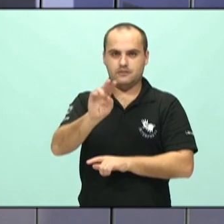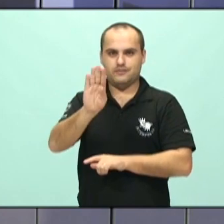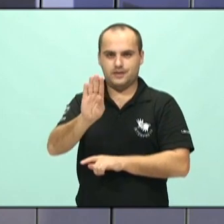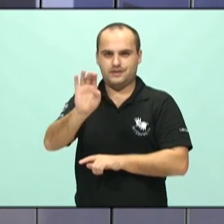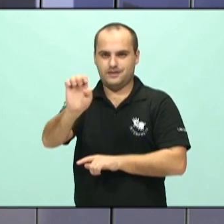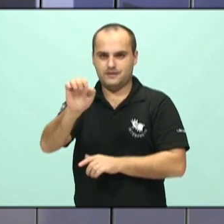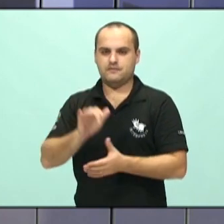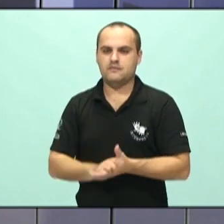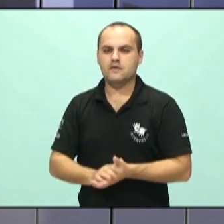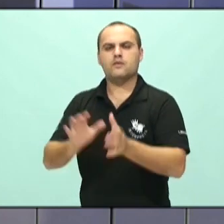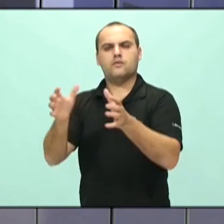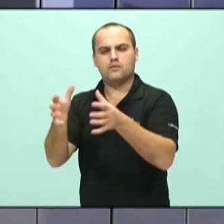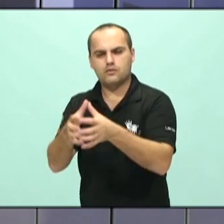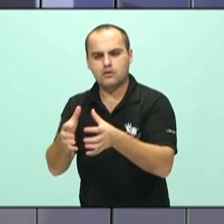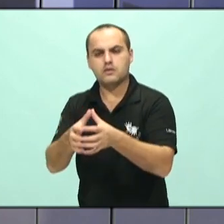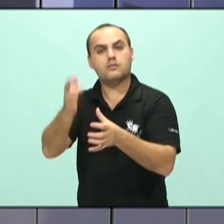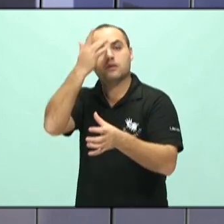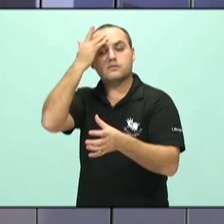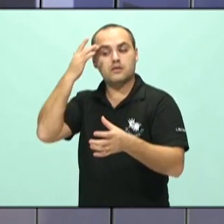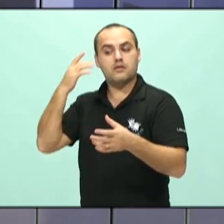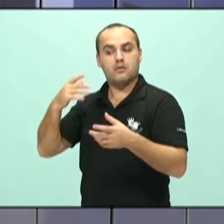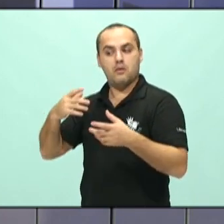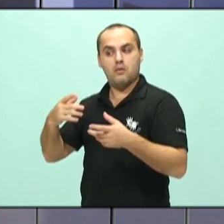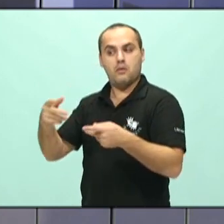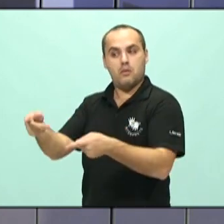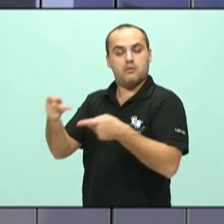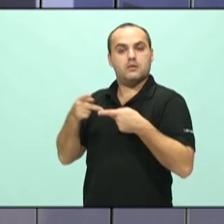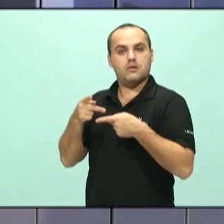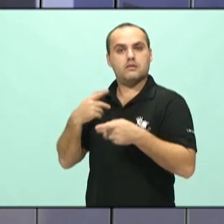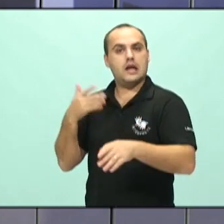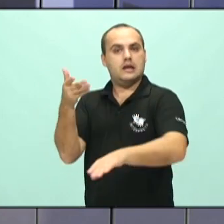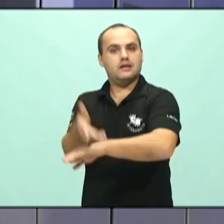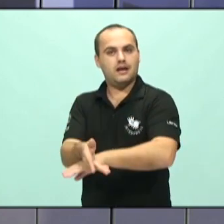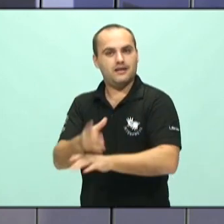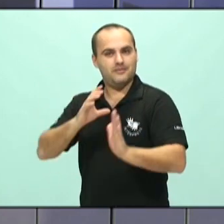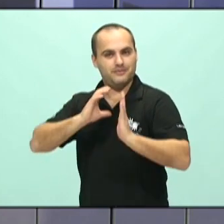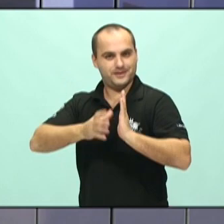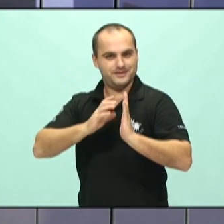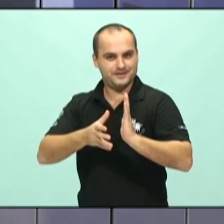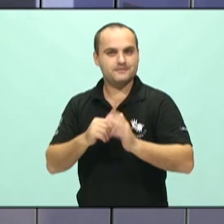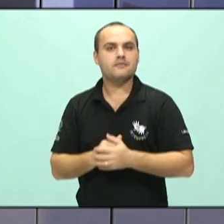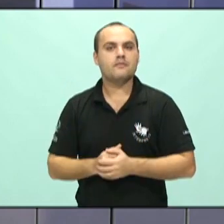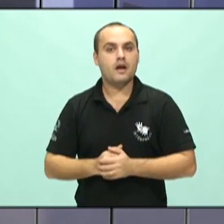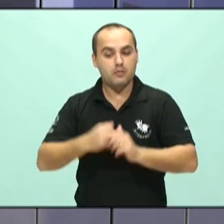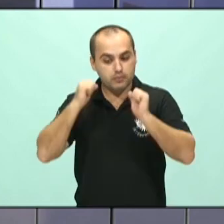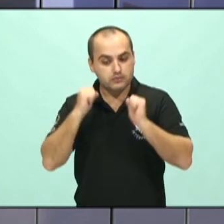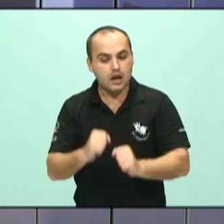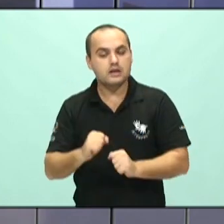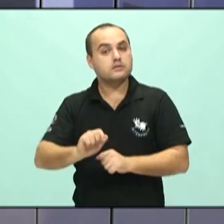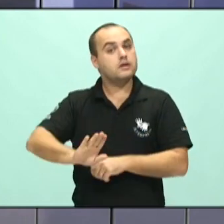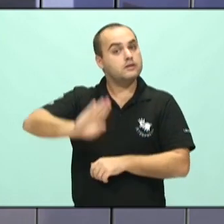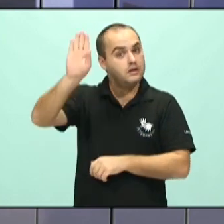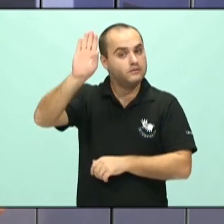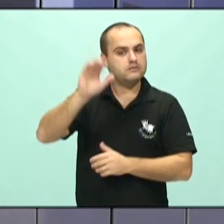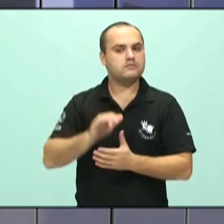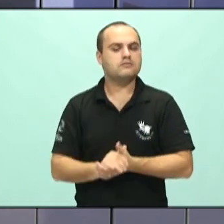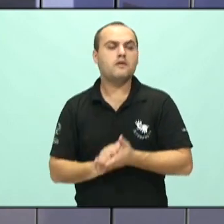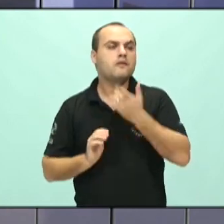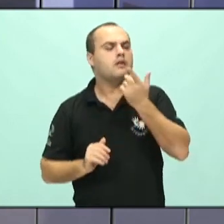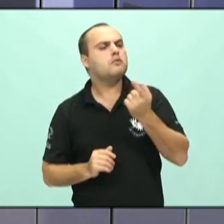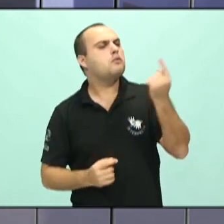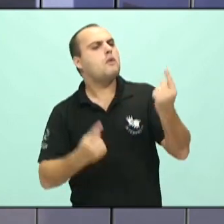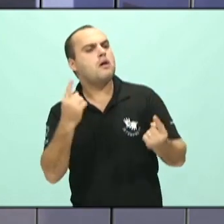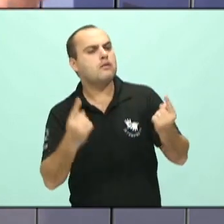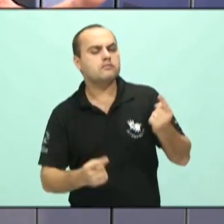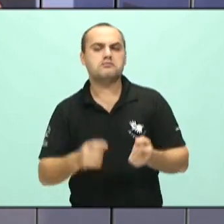grupo, o José Carlos, as pessoas me convidaram para entrar no partido para que a gente pudesse sair candidato. Eu peguei, qual é o partido? Nós